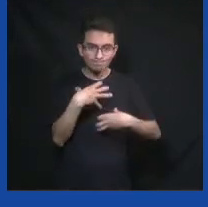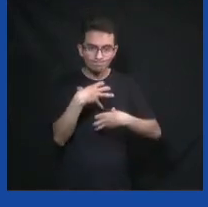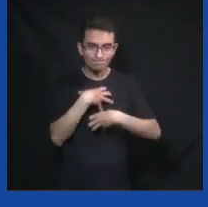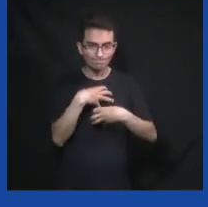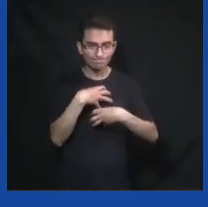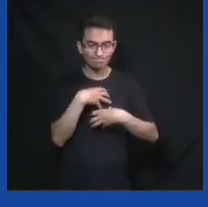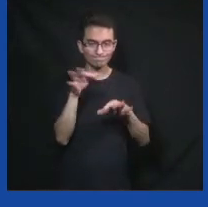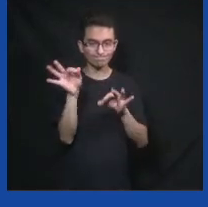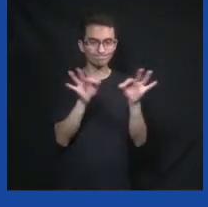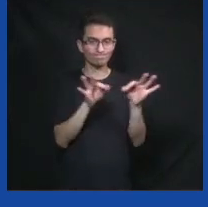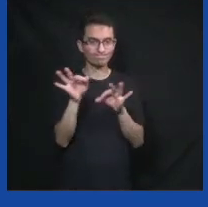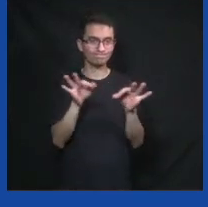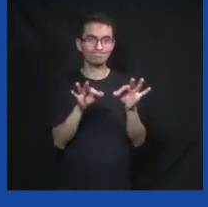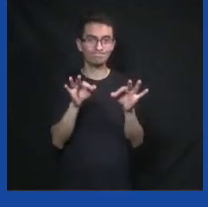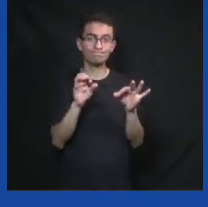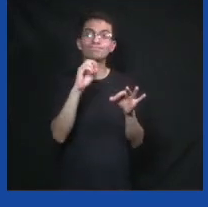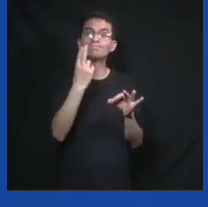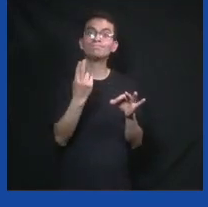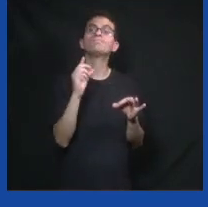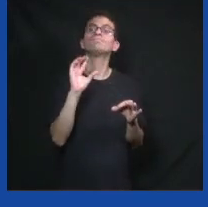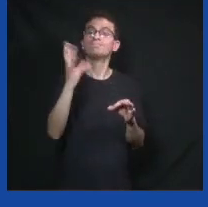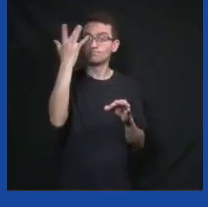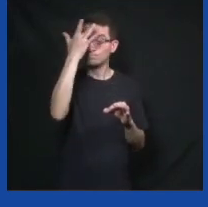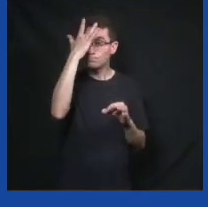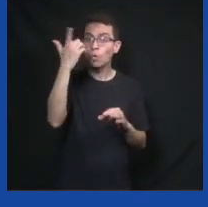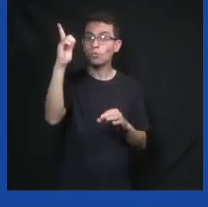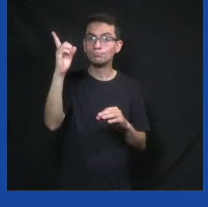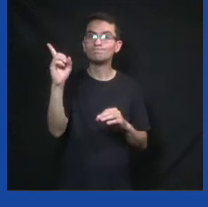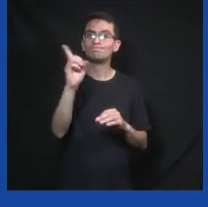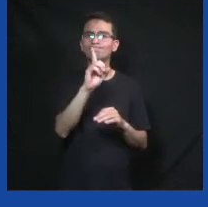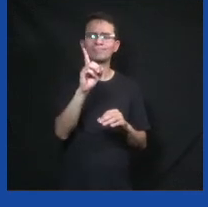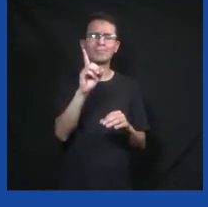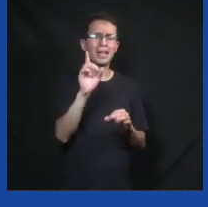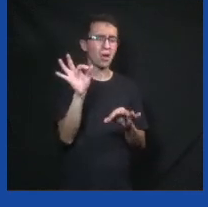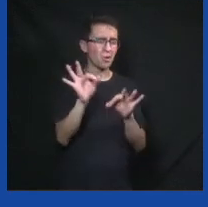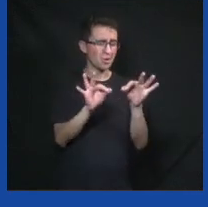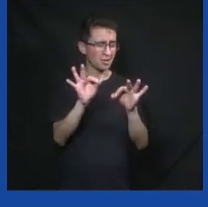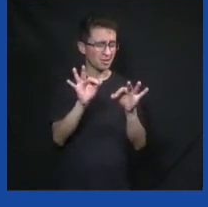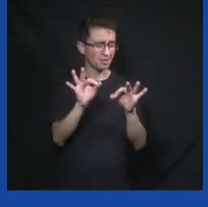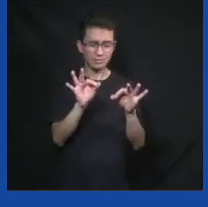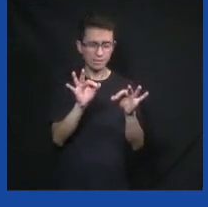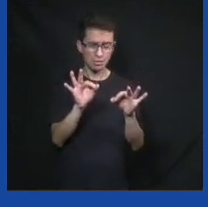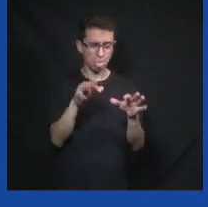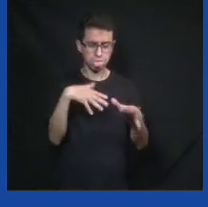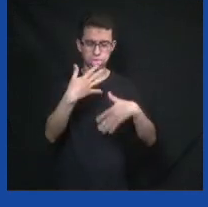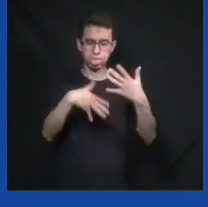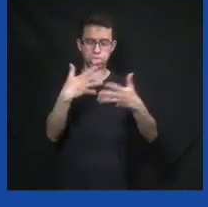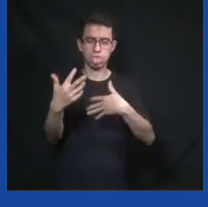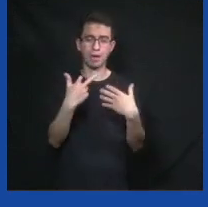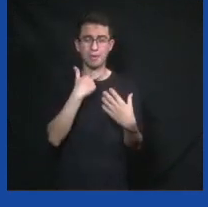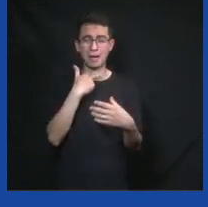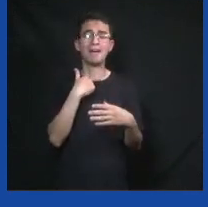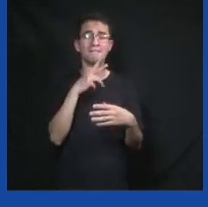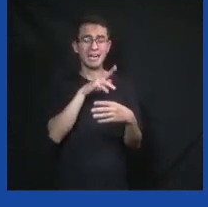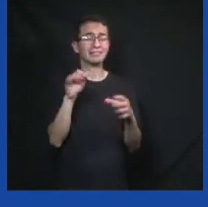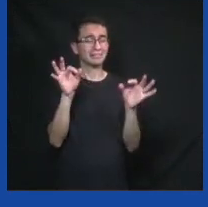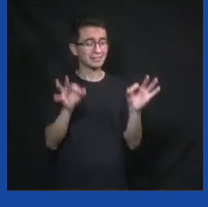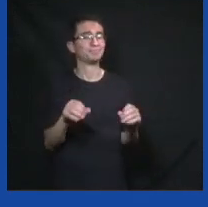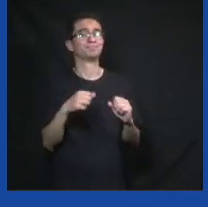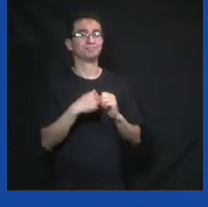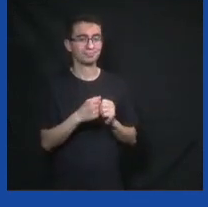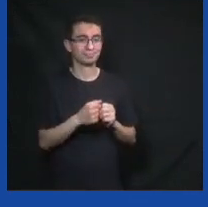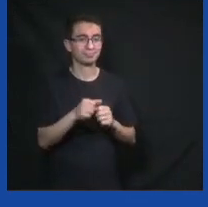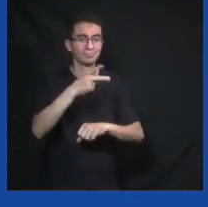ou alguém vai ocupar o espaço de maneira bem desorganizada. E o que não falta neste nosso país e nessa nossa